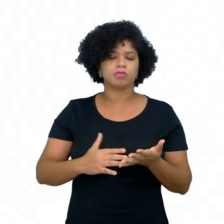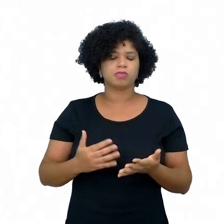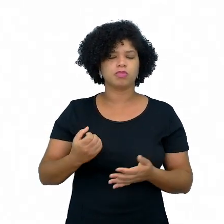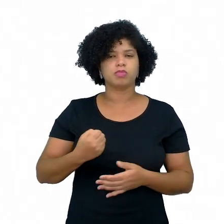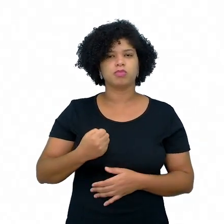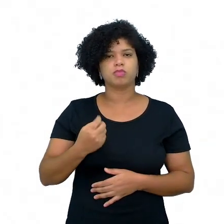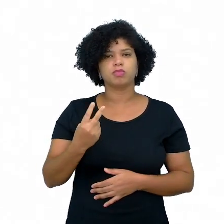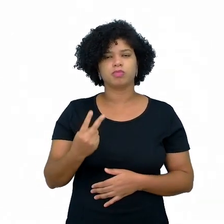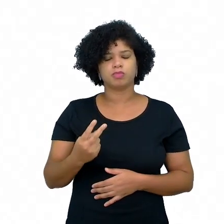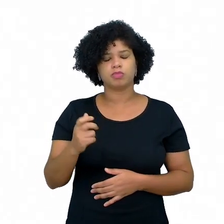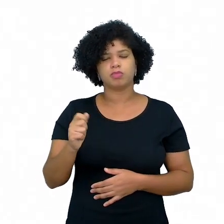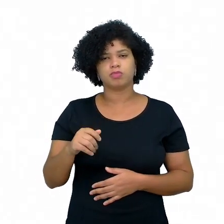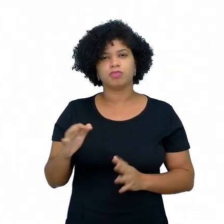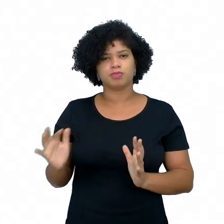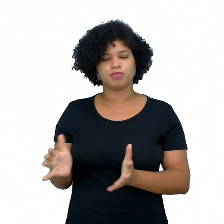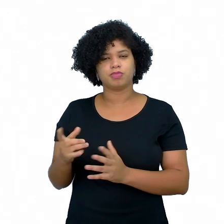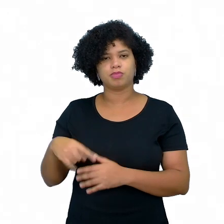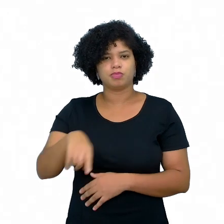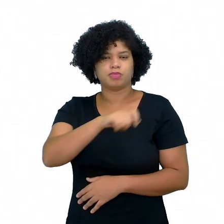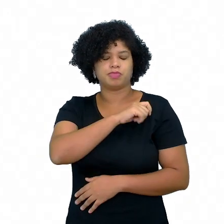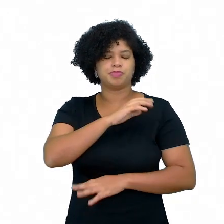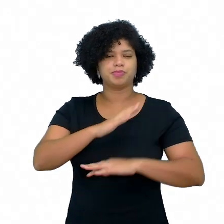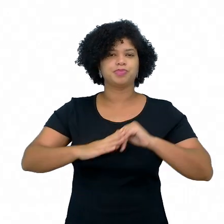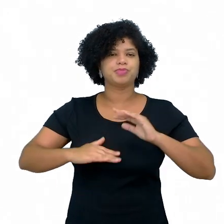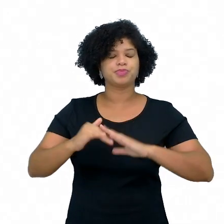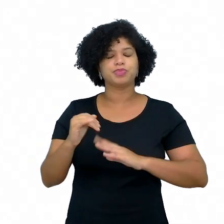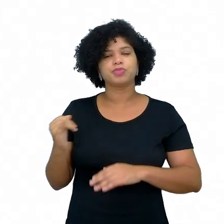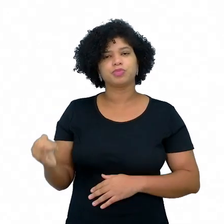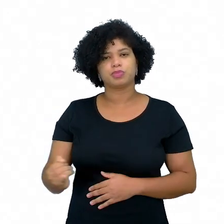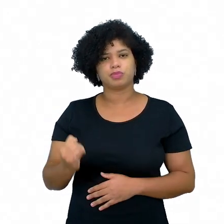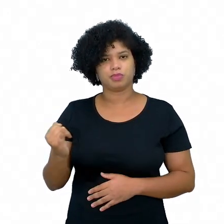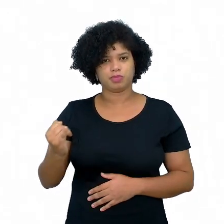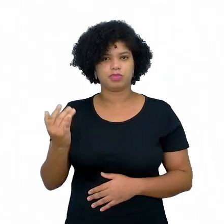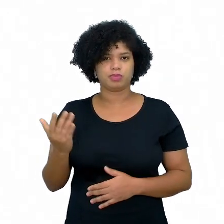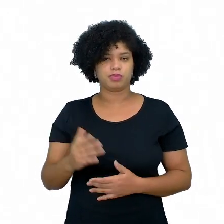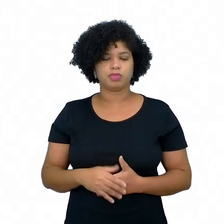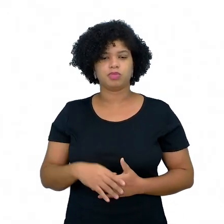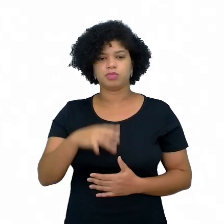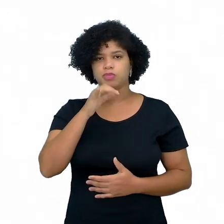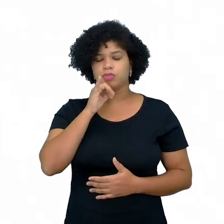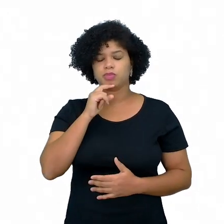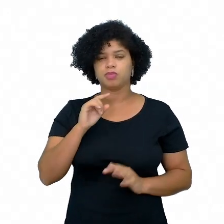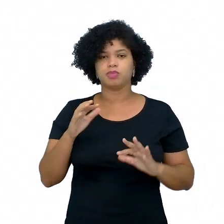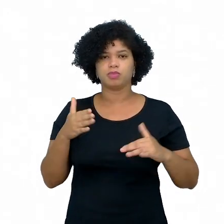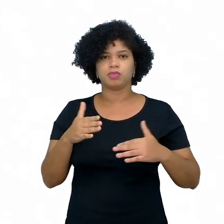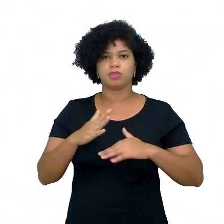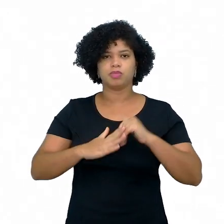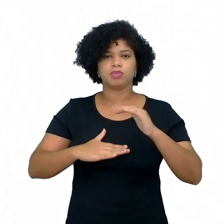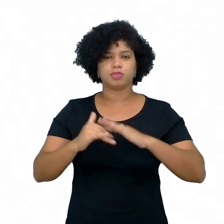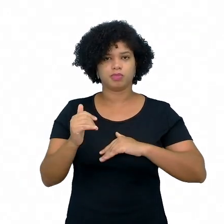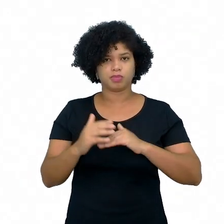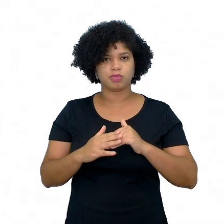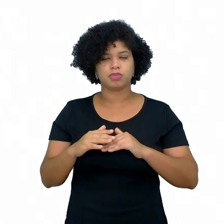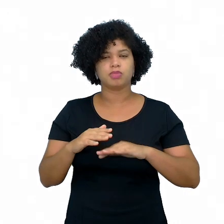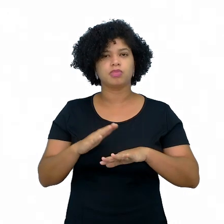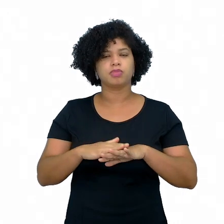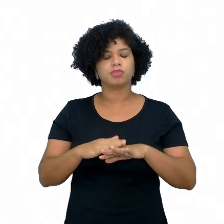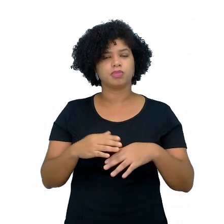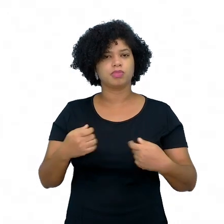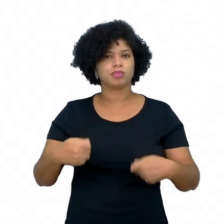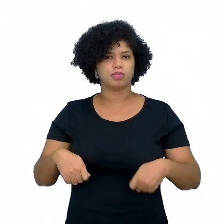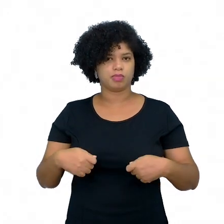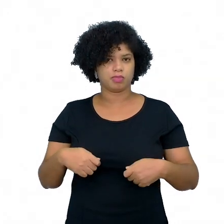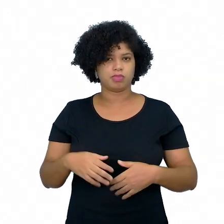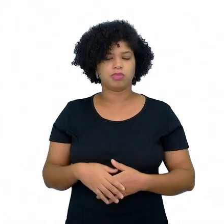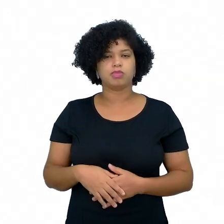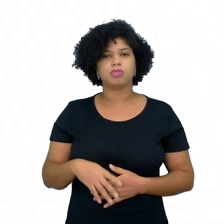o desenvolvimento da habilidade essencial, né? No caso aqui, é especificar as habilidades a serem desenvolvidas,